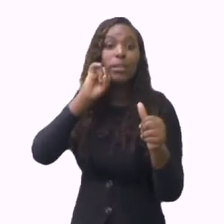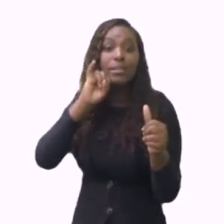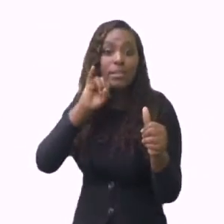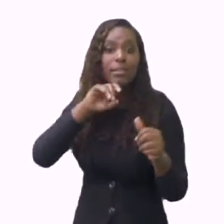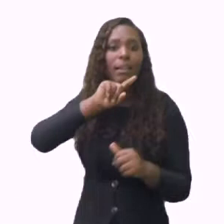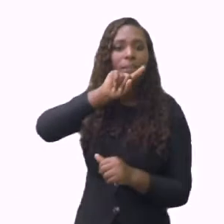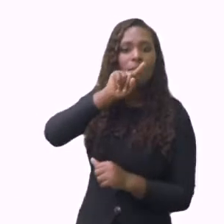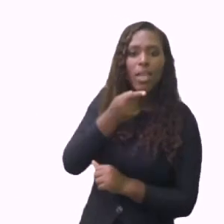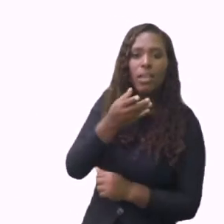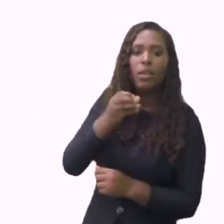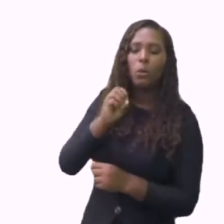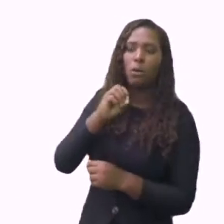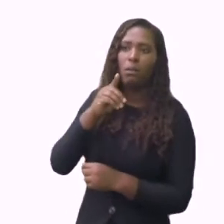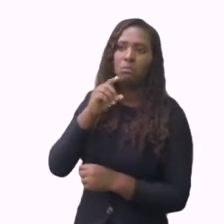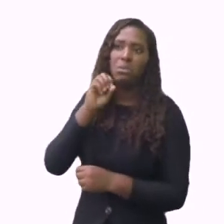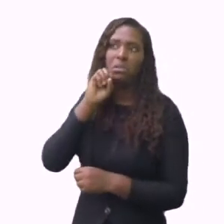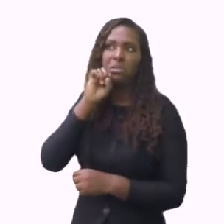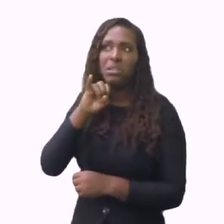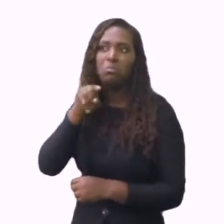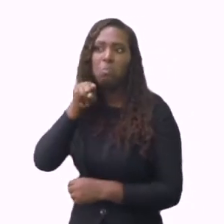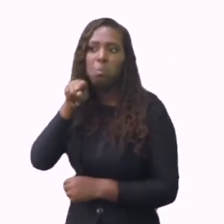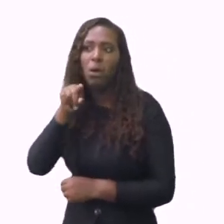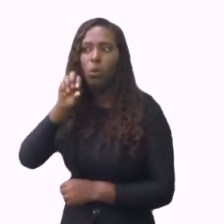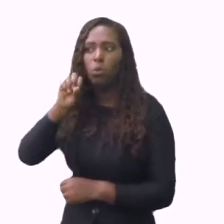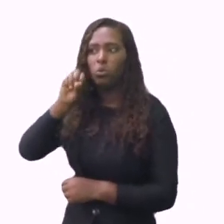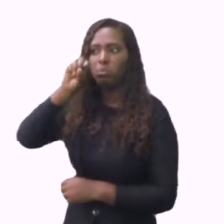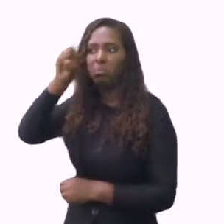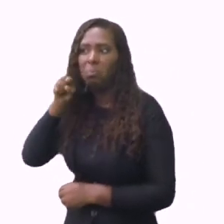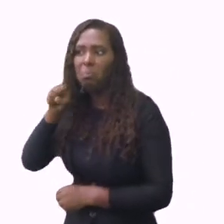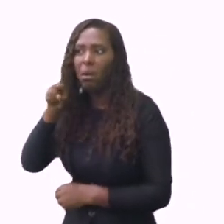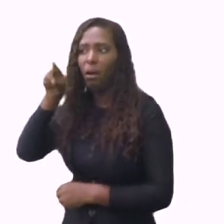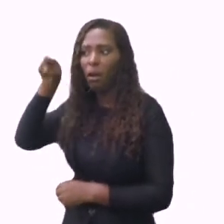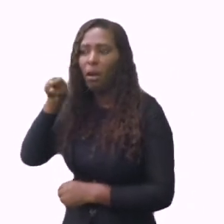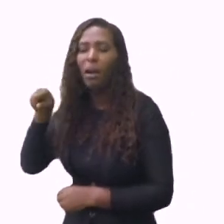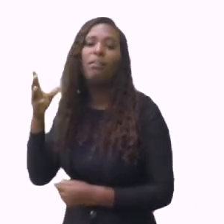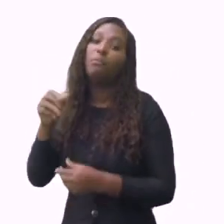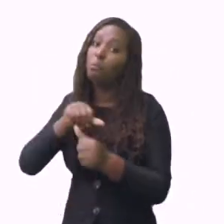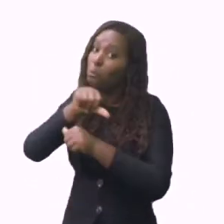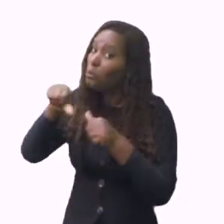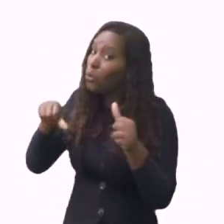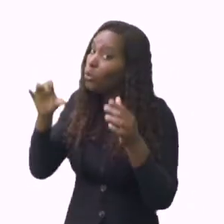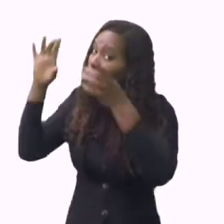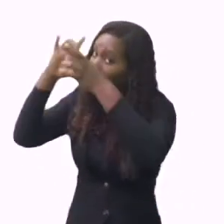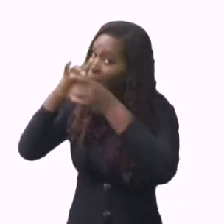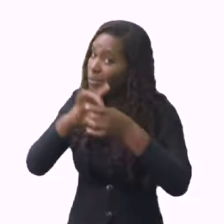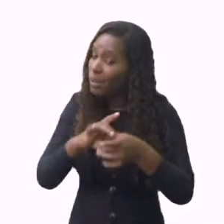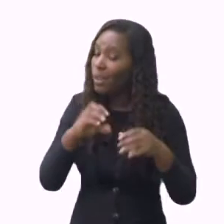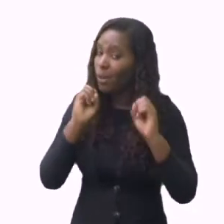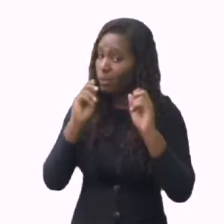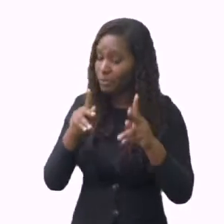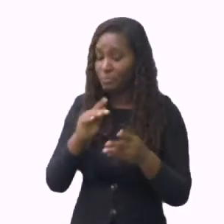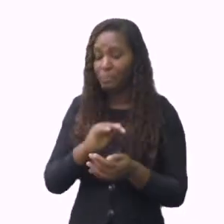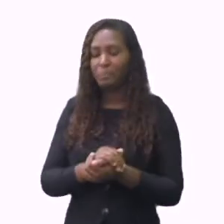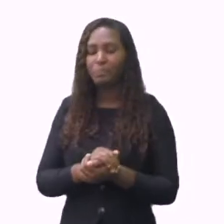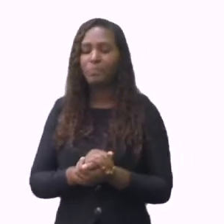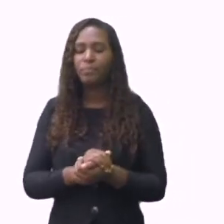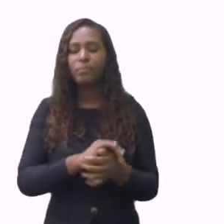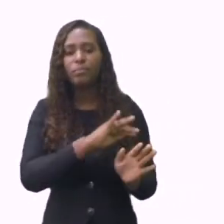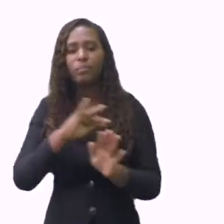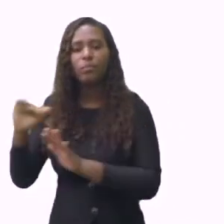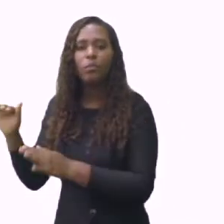pontuação são muito importantes. Vamos conhecer então alguns. Eu trouxe para vocês exemplos, trouxe o